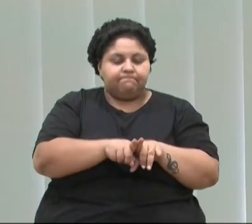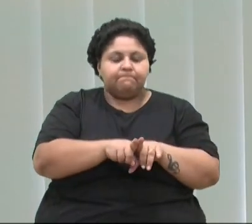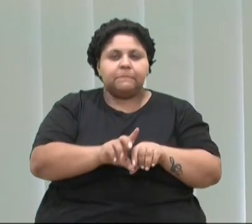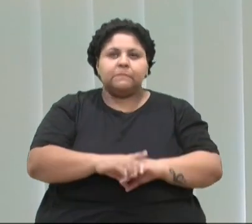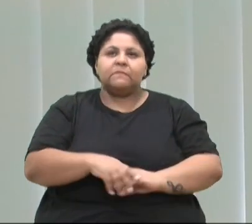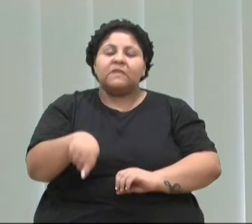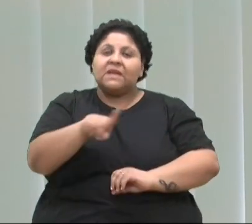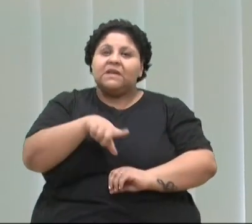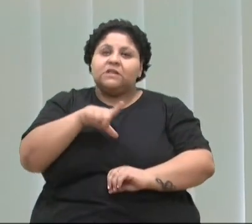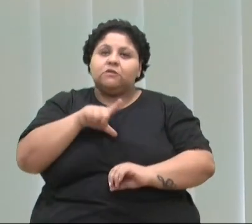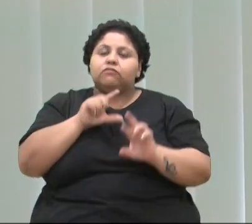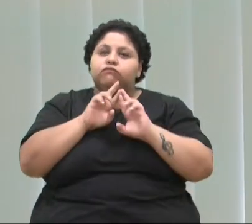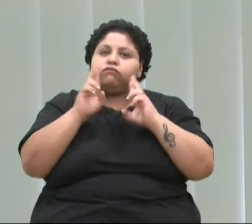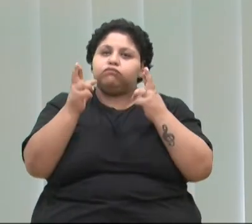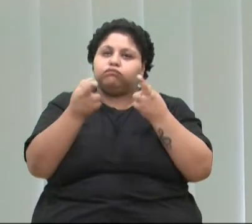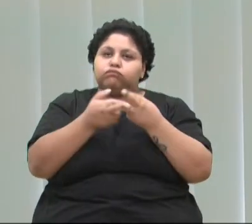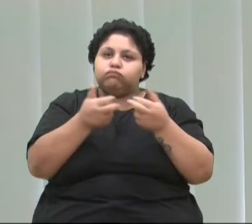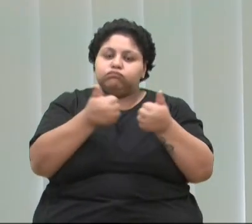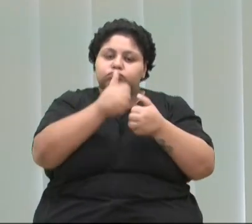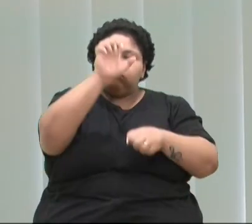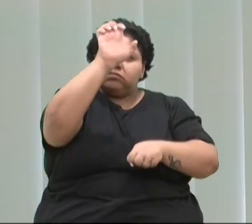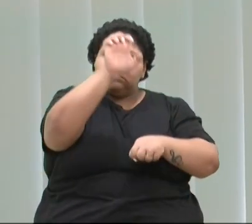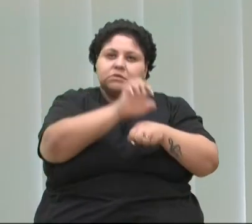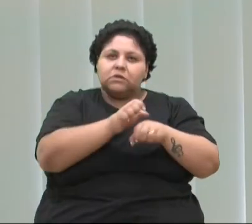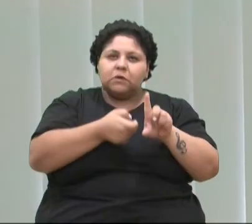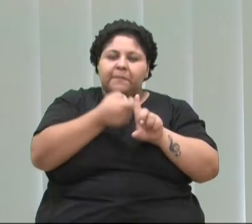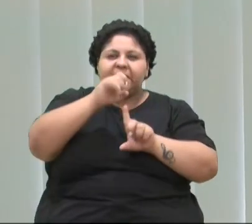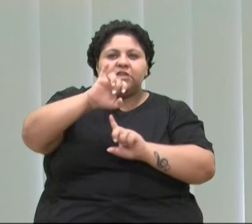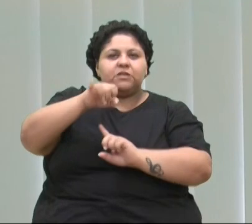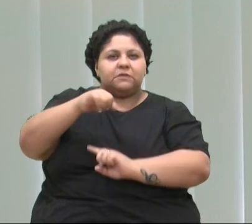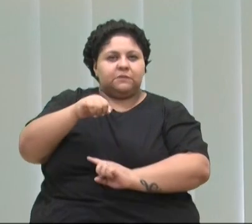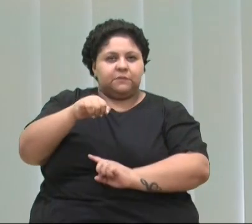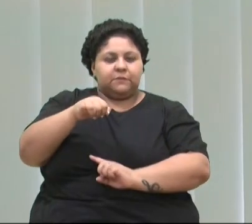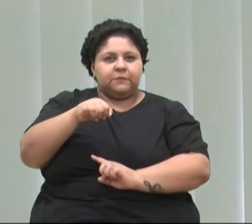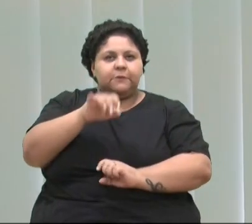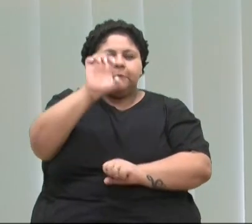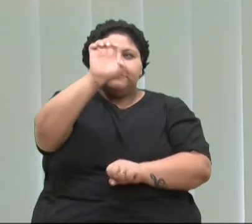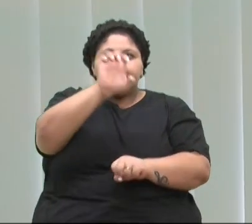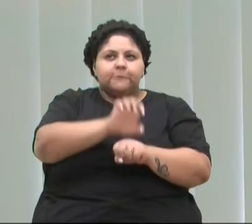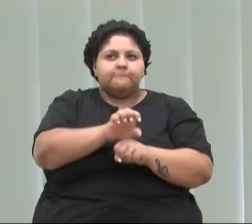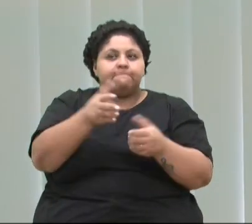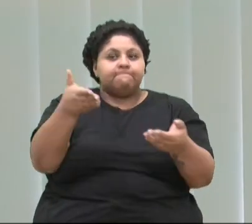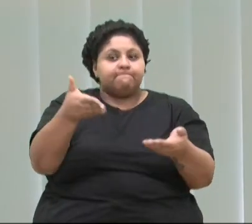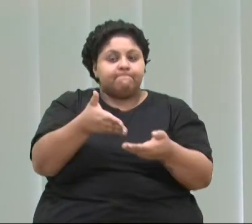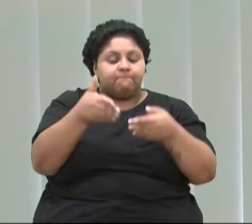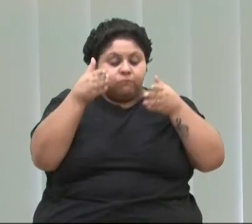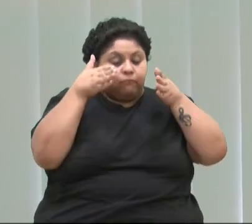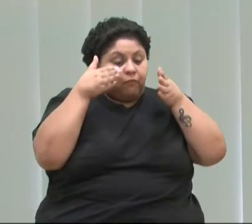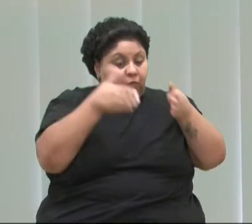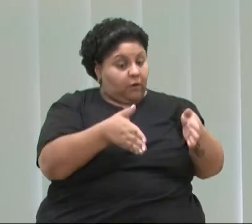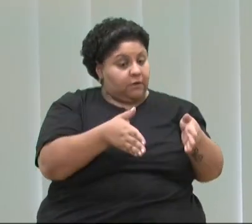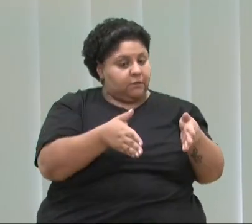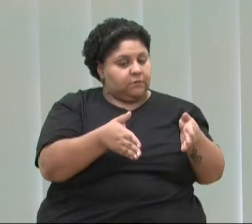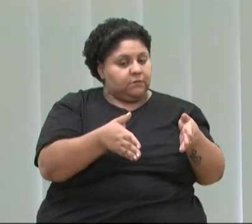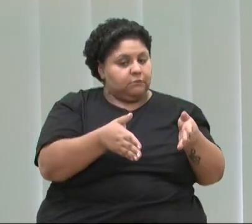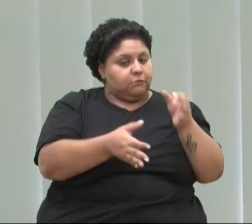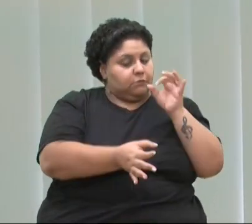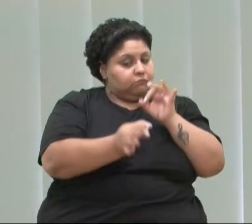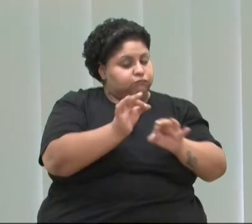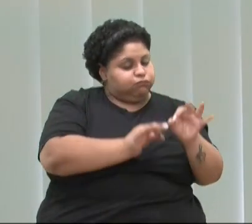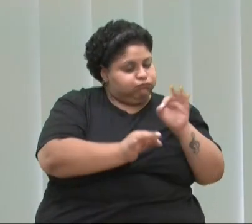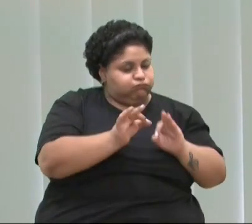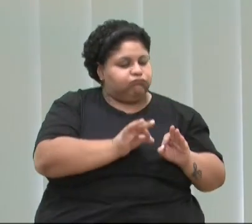gente teve uma reunião com o Estado agora no mês de janeiro. O Estado, nesse momento, está focado em